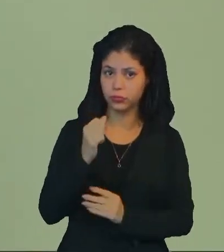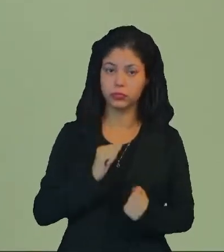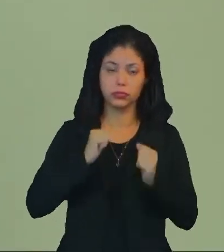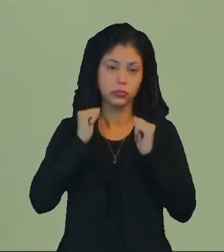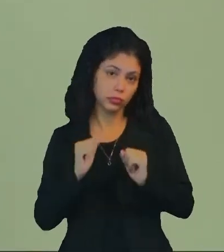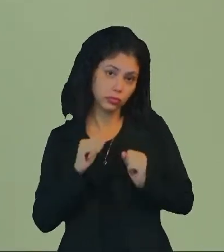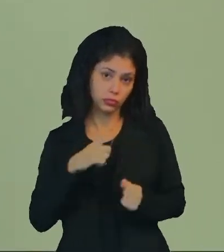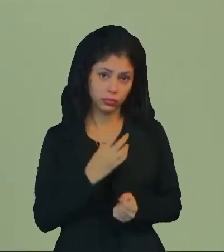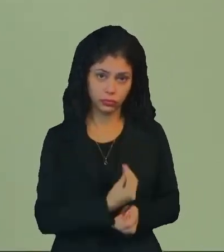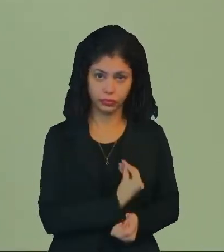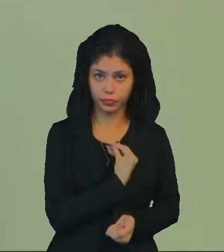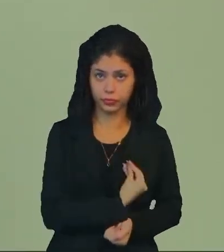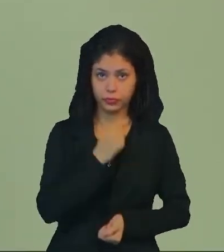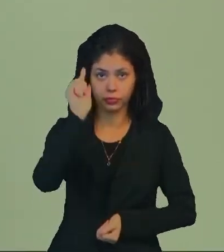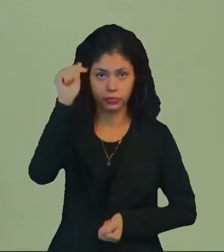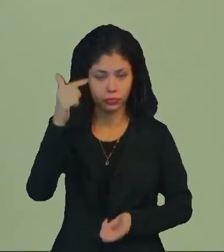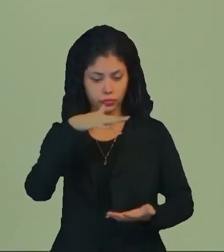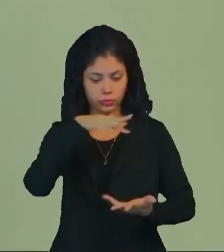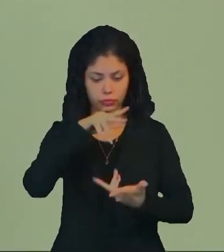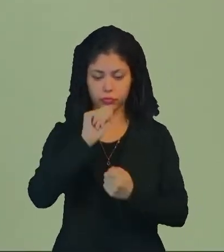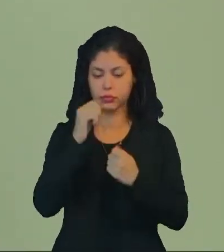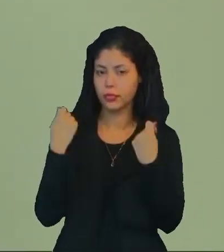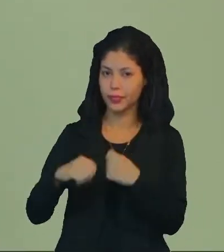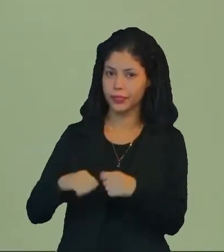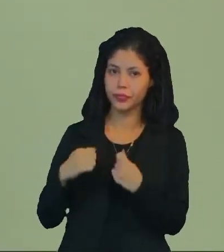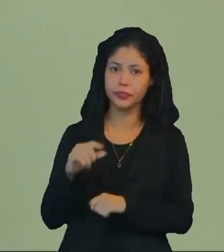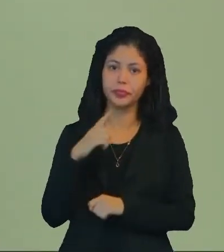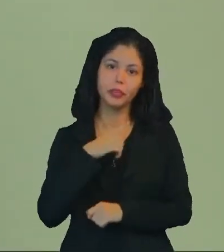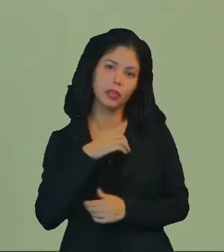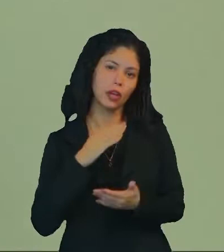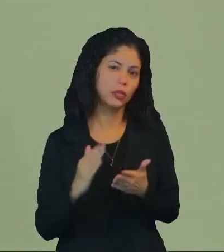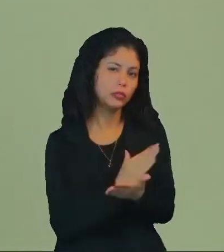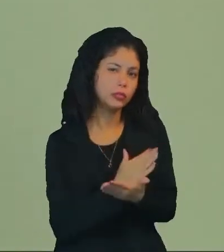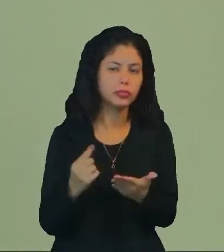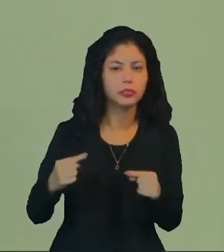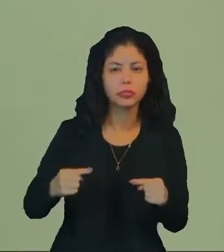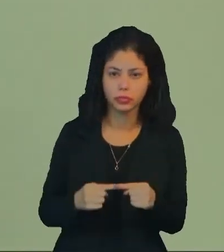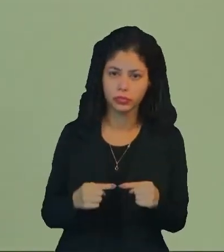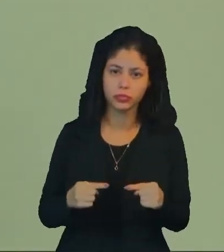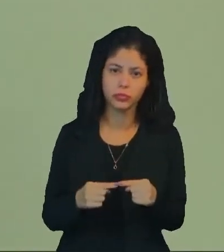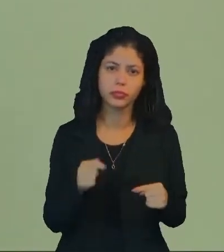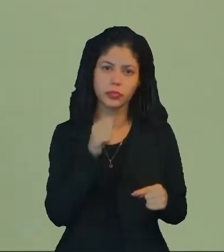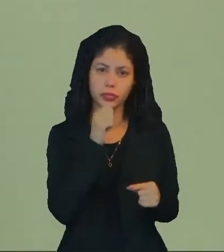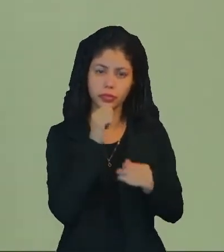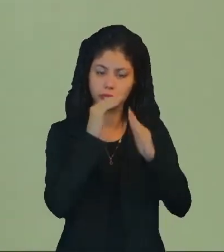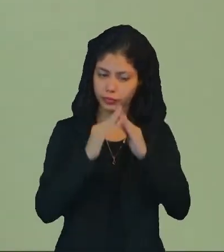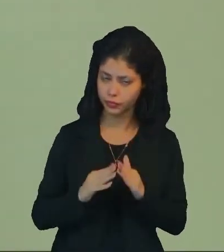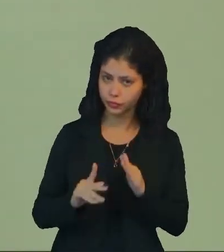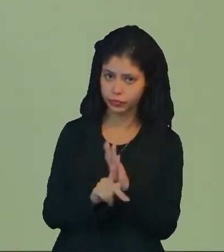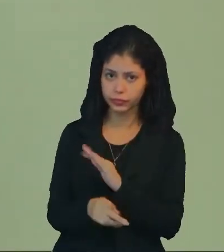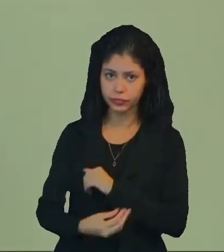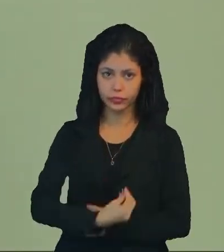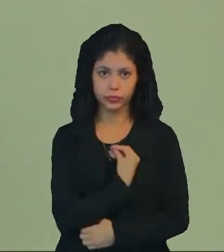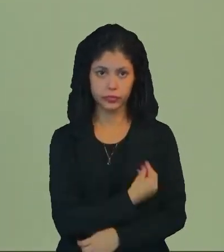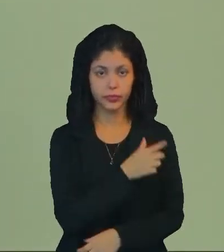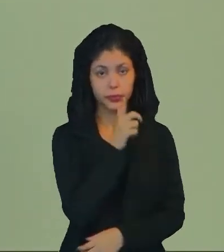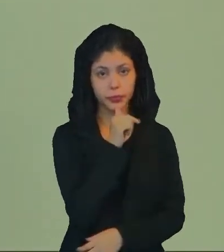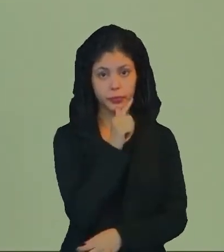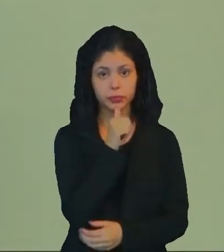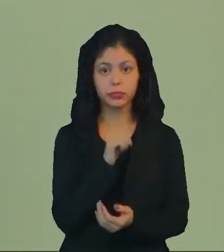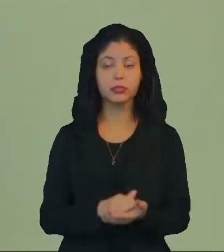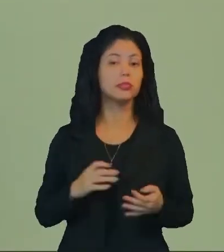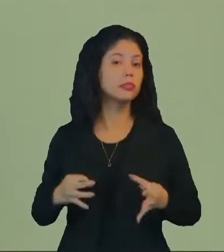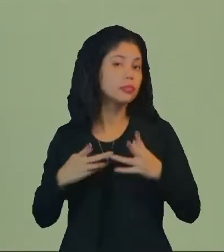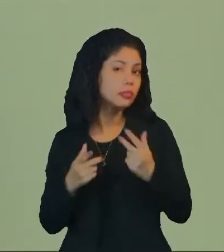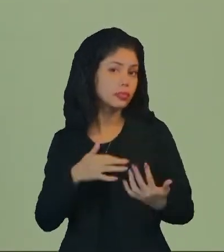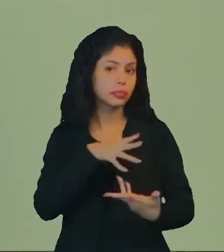para poder ter vida em outro planeta, é necessário existir algumas condições habitáveis. Uma delas é a presença de água.